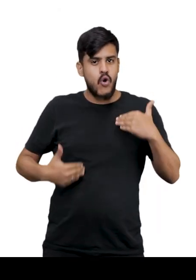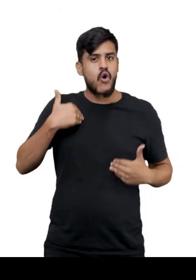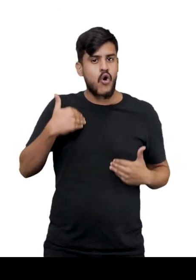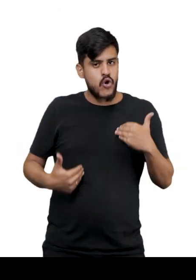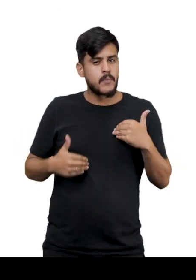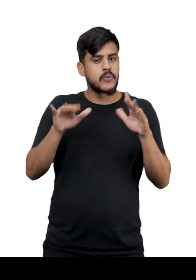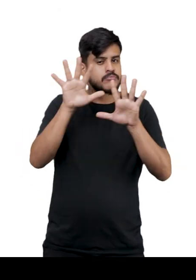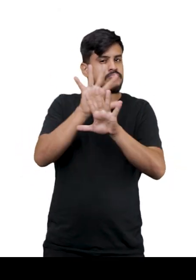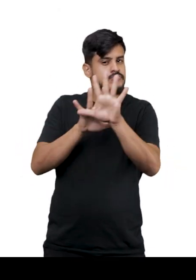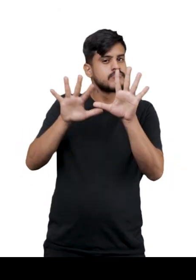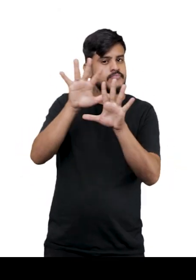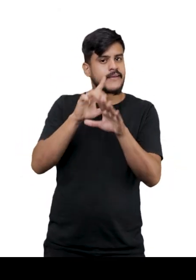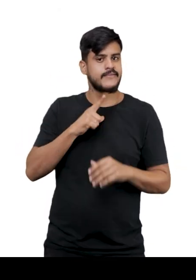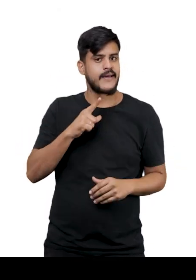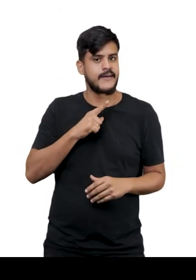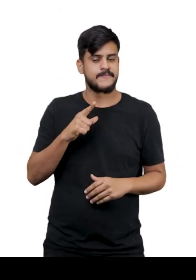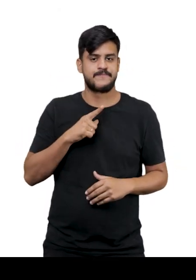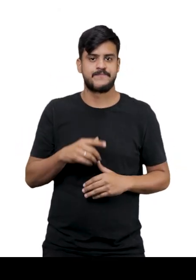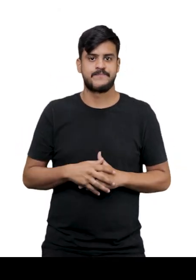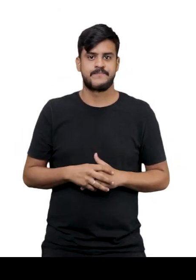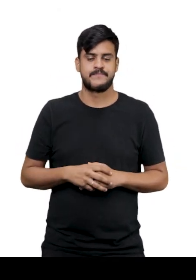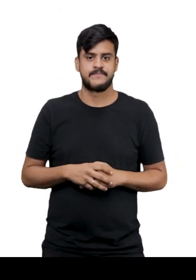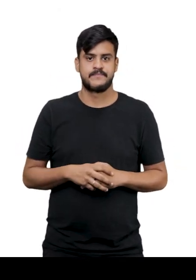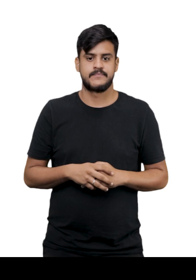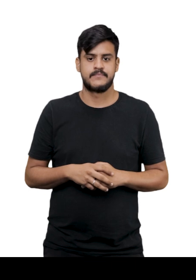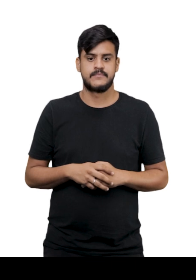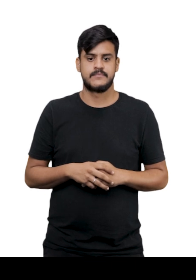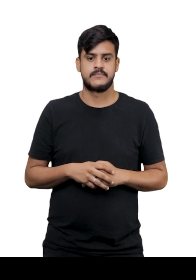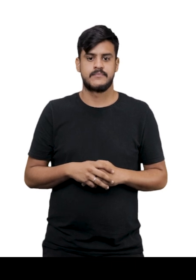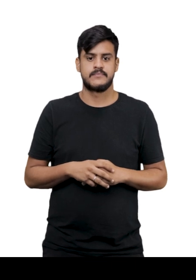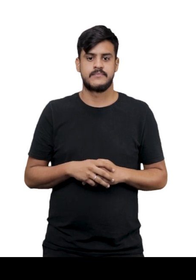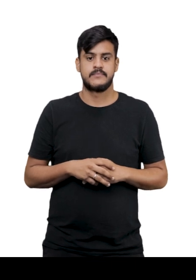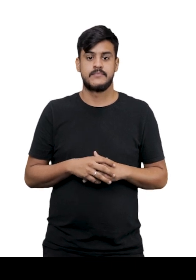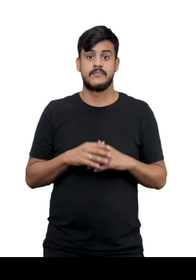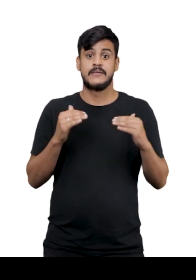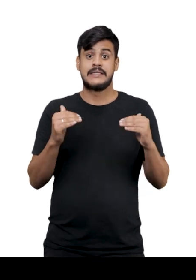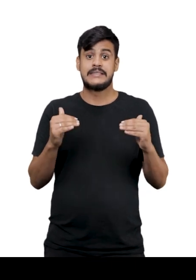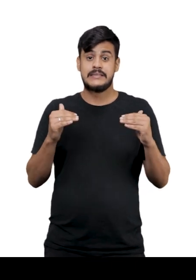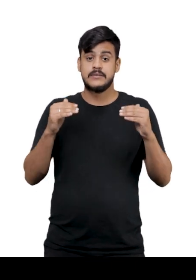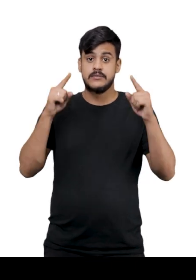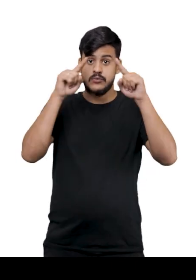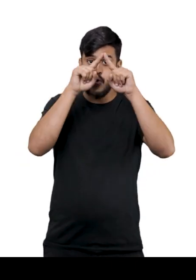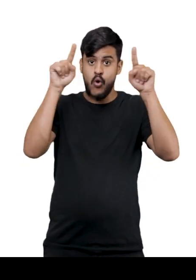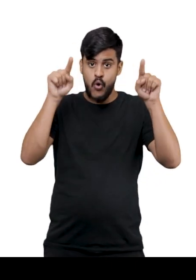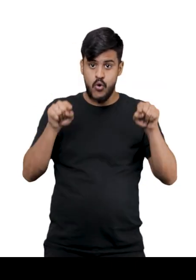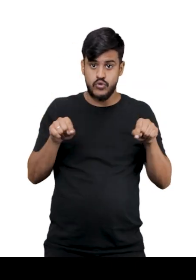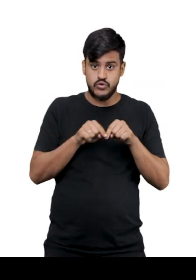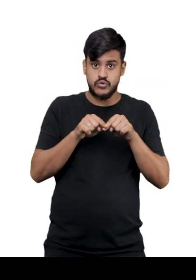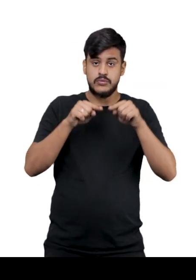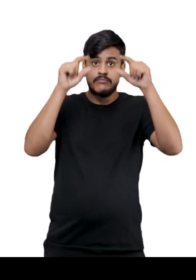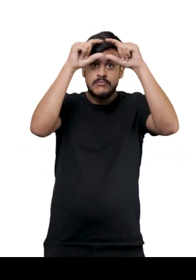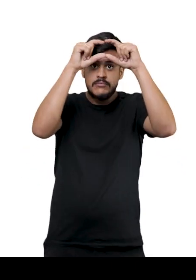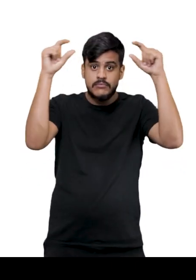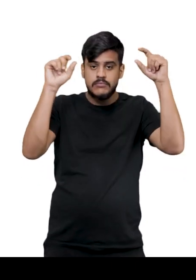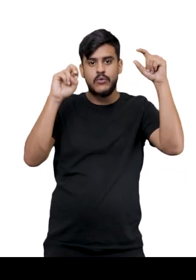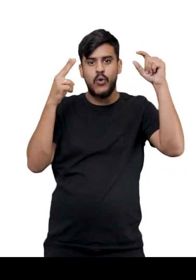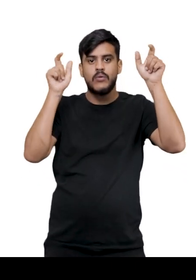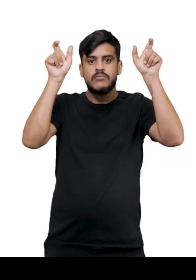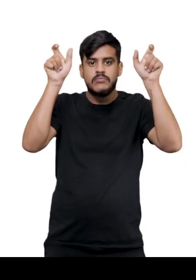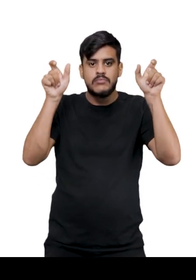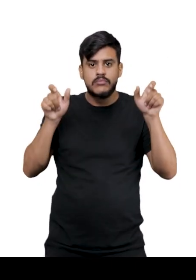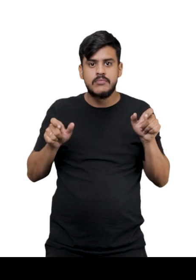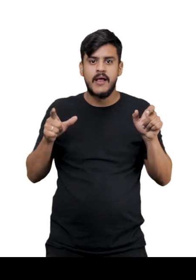um corpo de uma figura abstrata. Na parte superior e nas laterais desse rosto-corpo, há